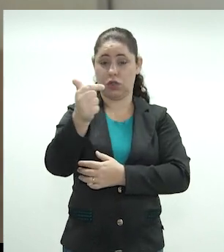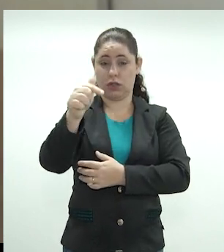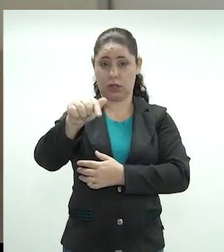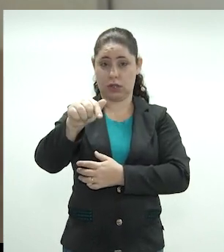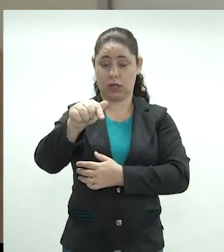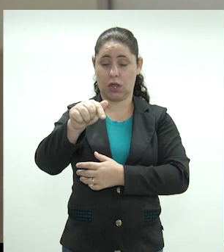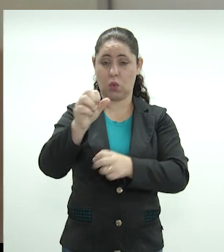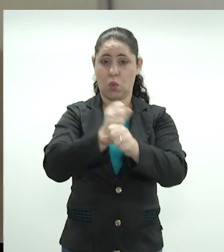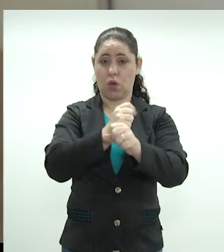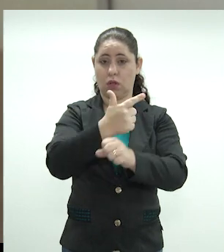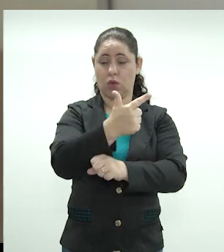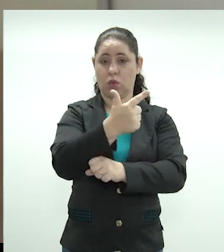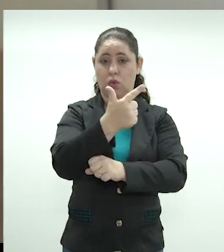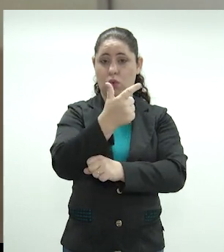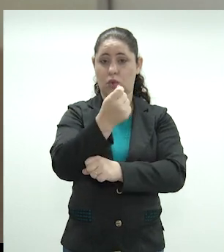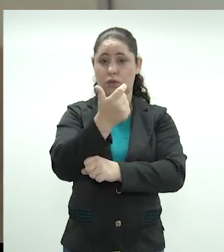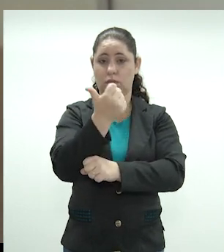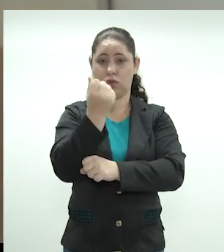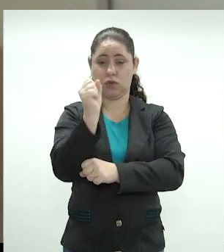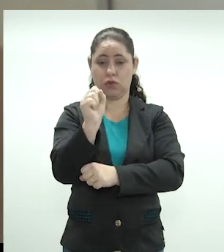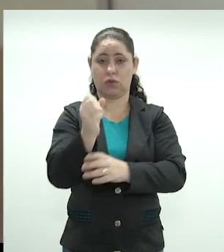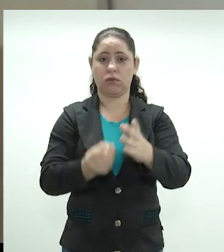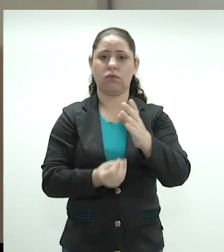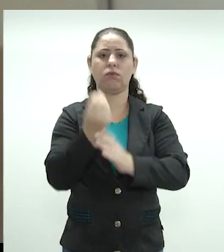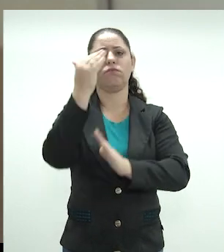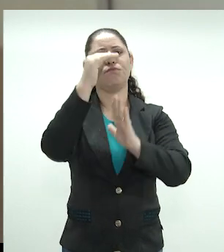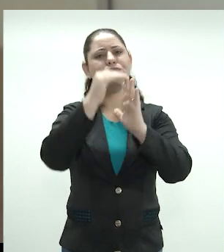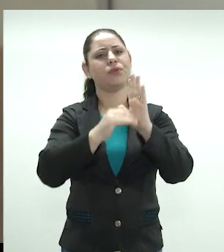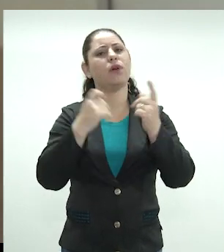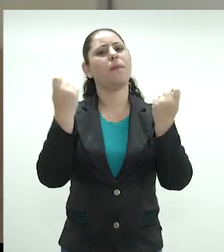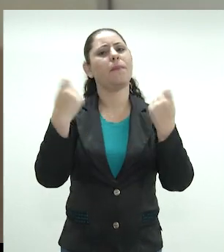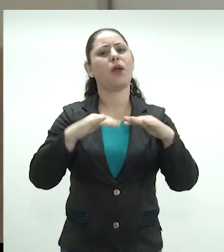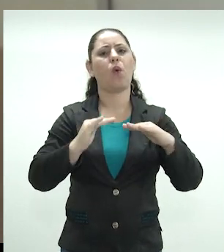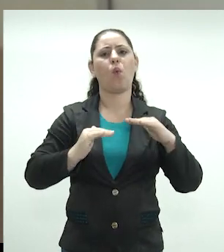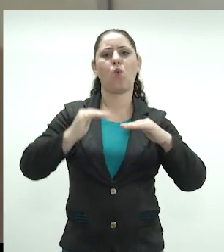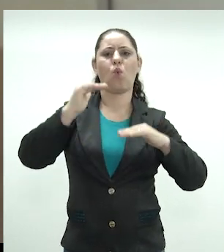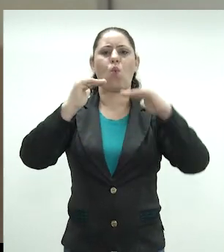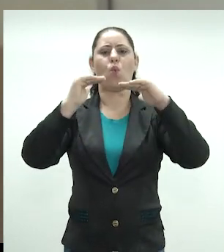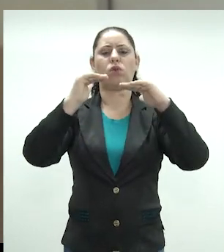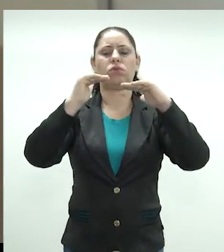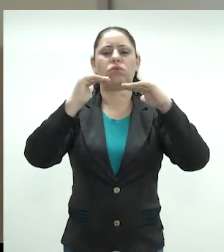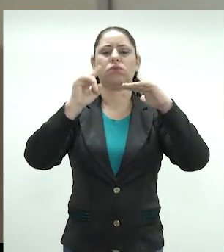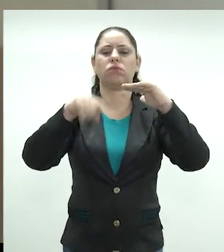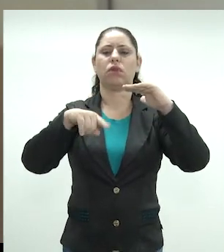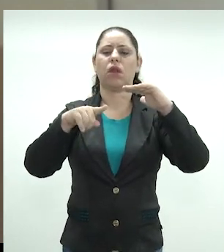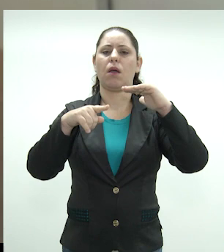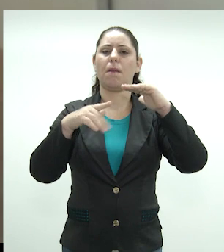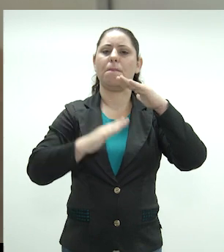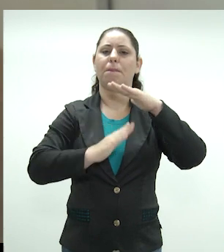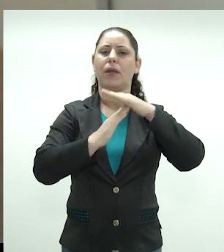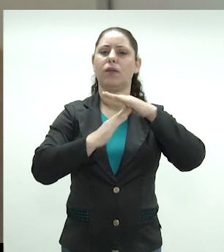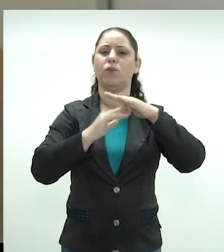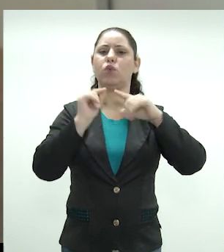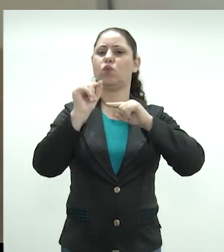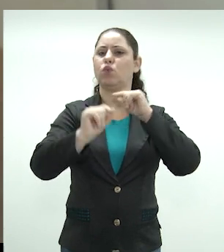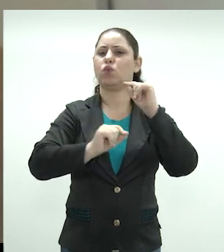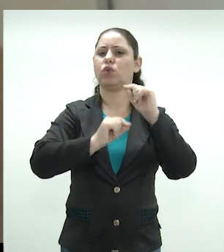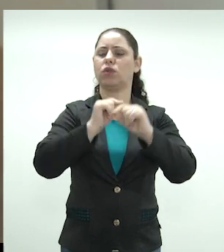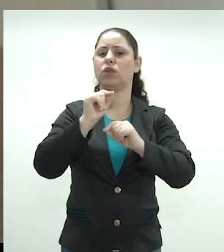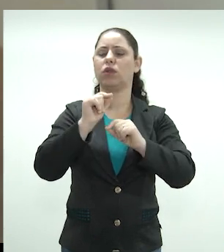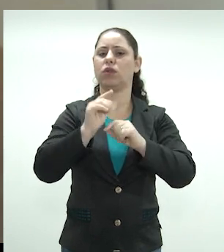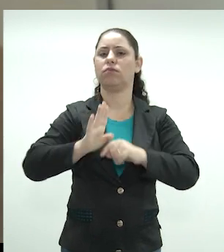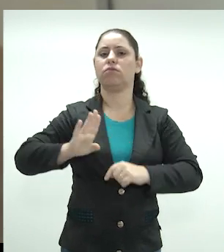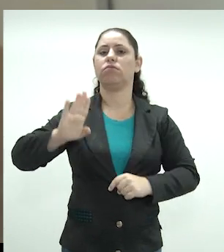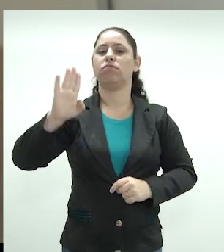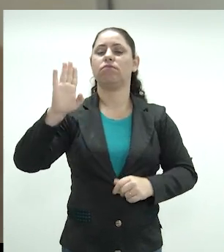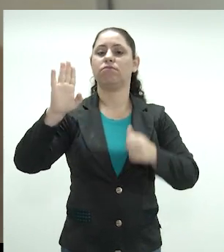5617, em 2018, estabeleceu que deve-se equiparar o patamar mínimo